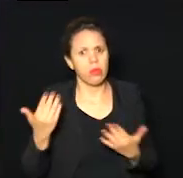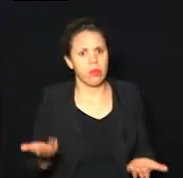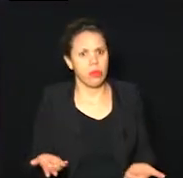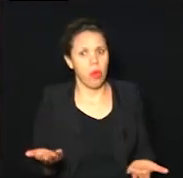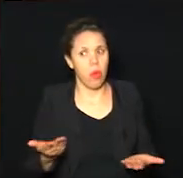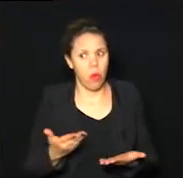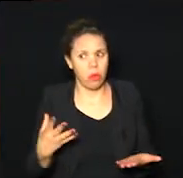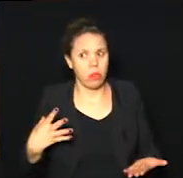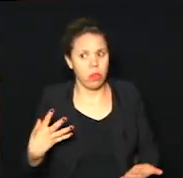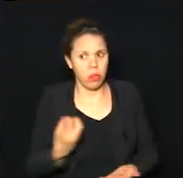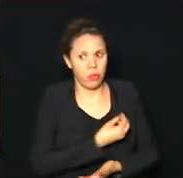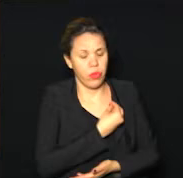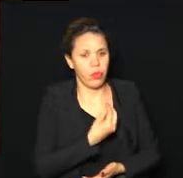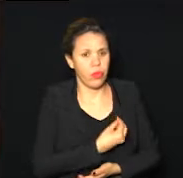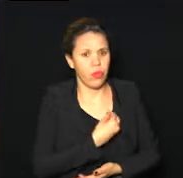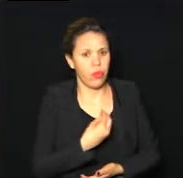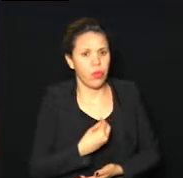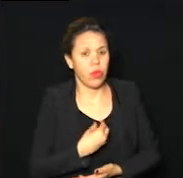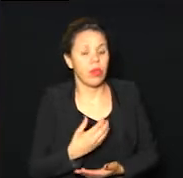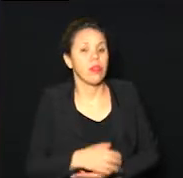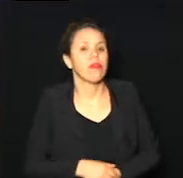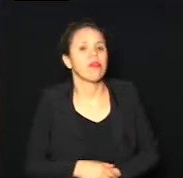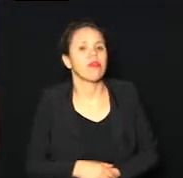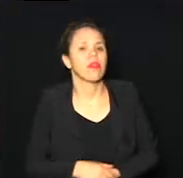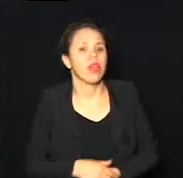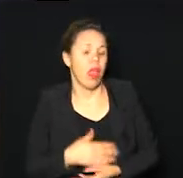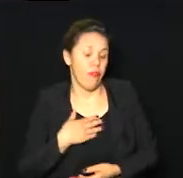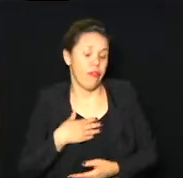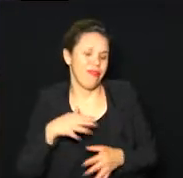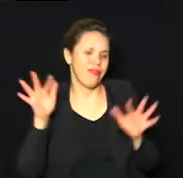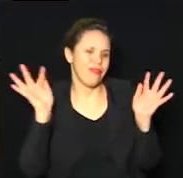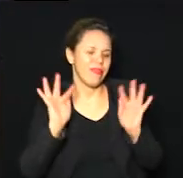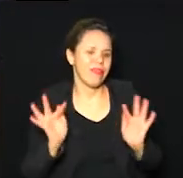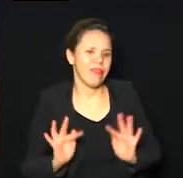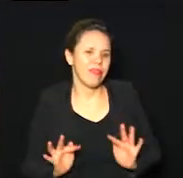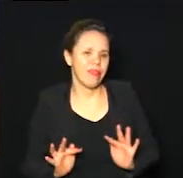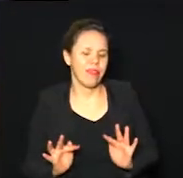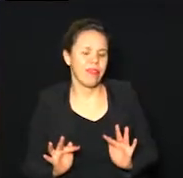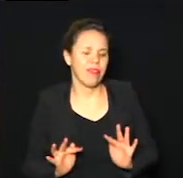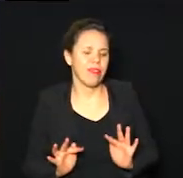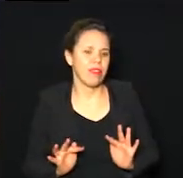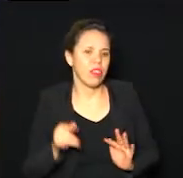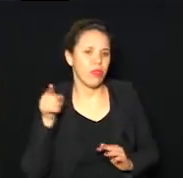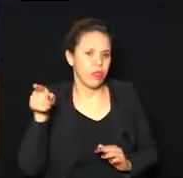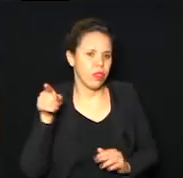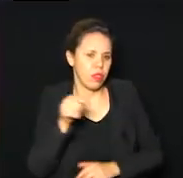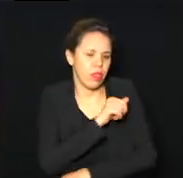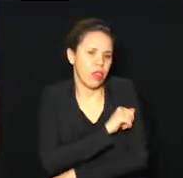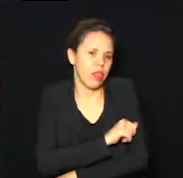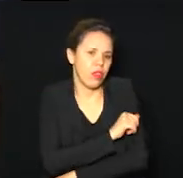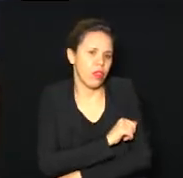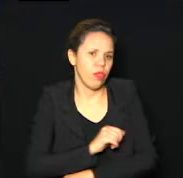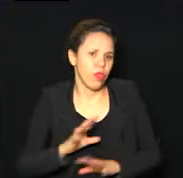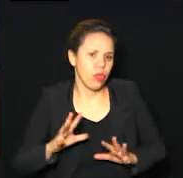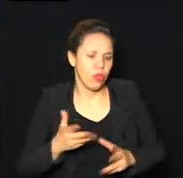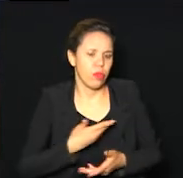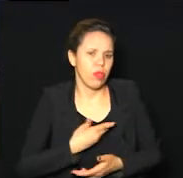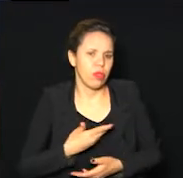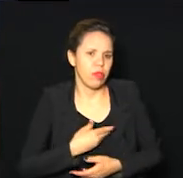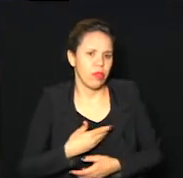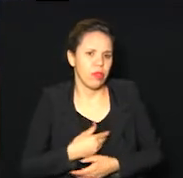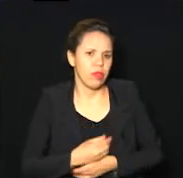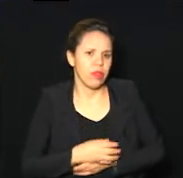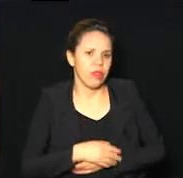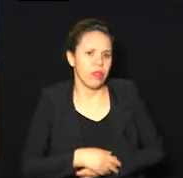estamos salvando vida. Eu fico assim muito feliz, Gabriela, por você ser enfermeira e com todos os meus amigos e minhas